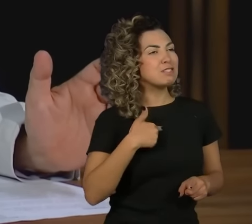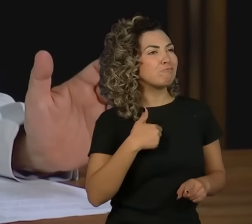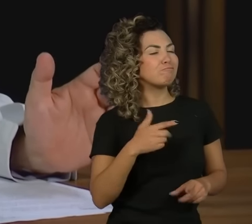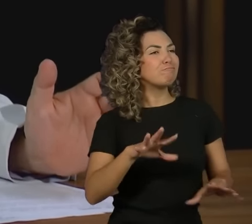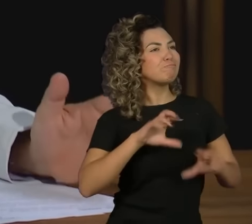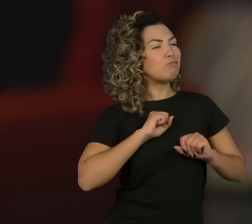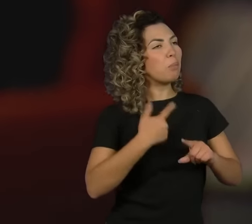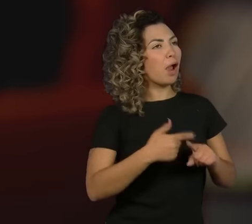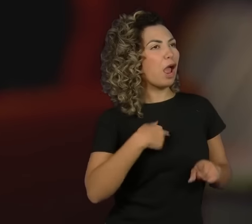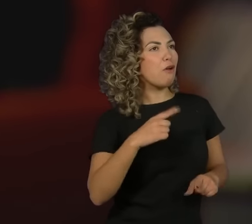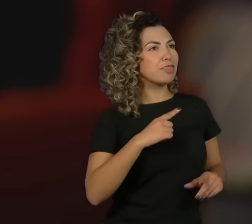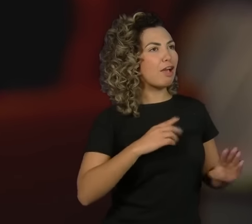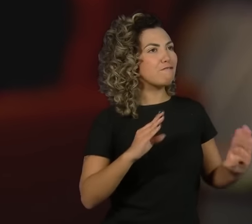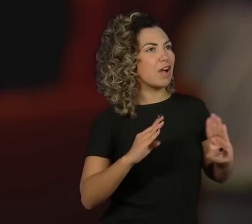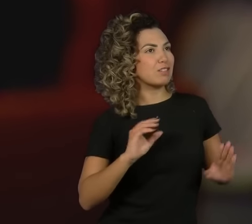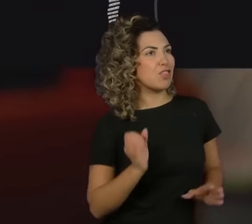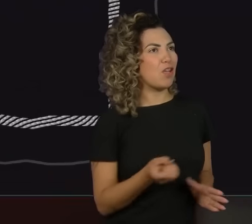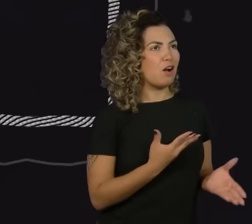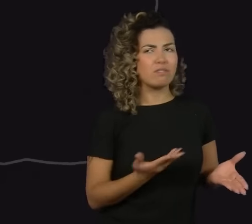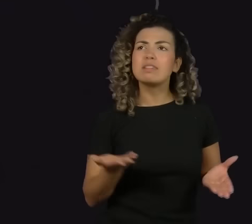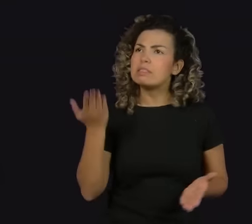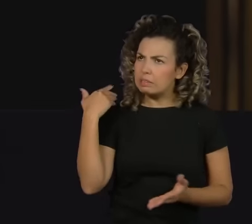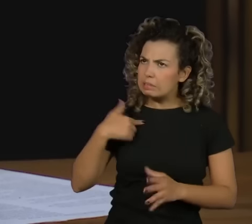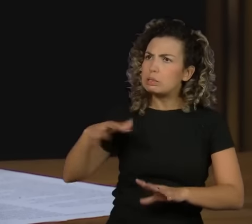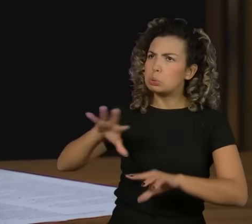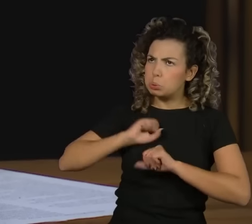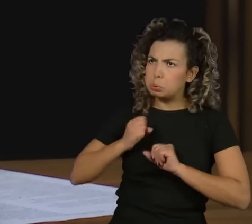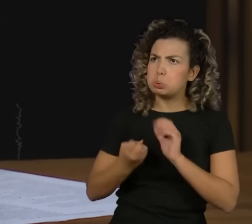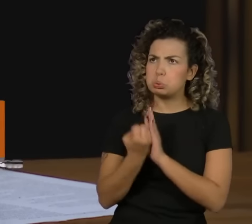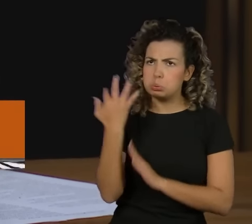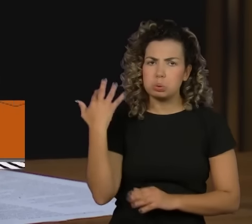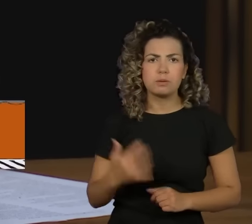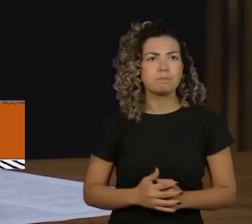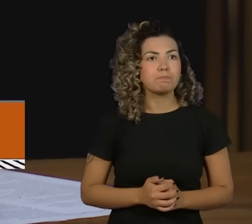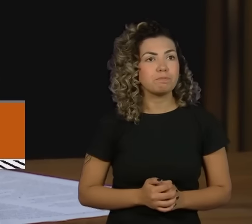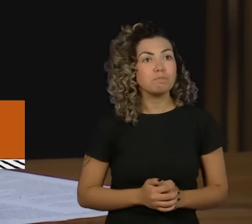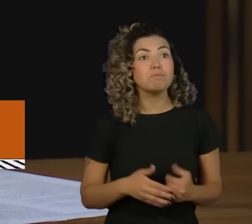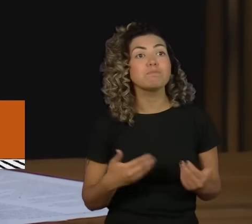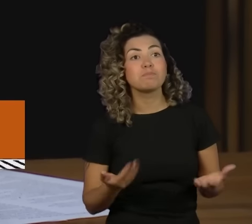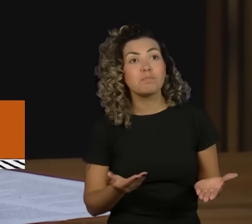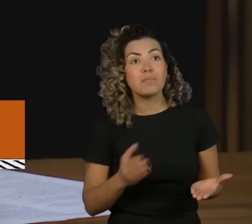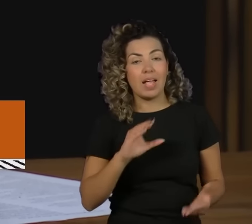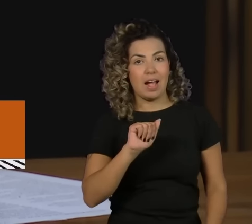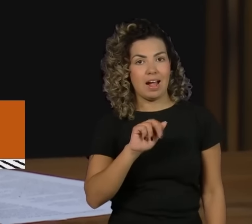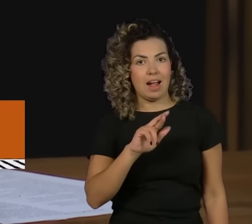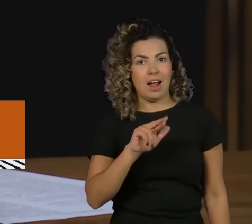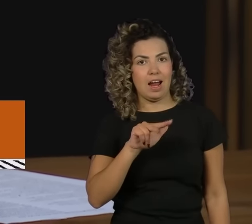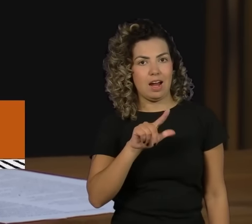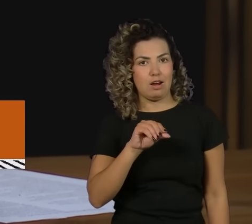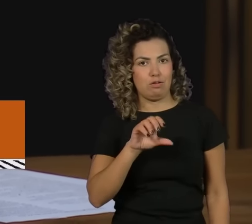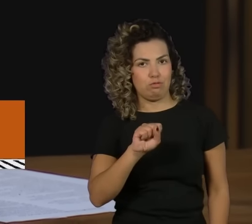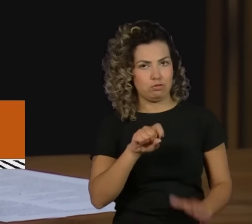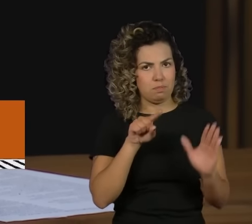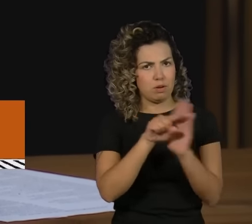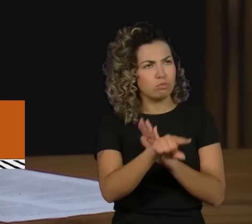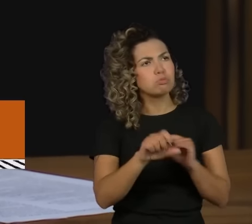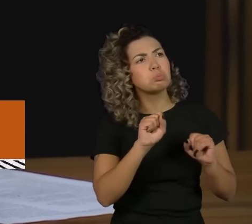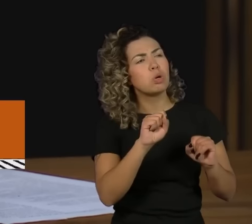Eu tive muita gonorreia na época. Carlos F. pode nos dar atualizações sobre